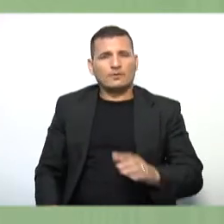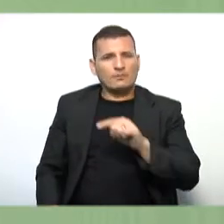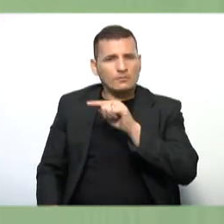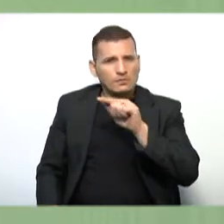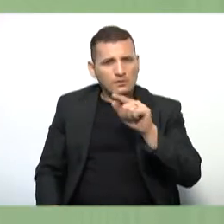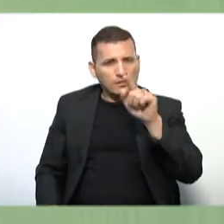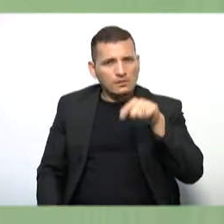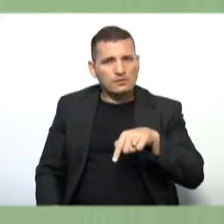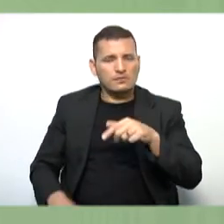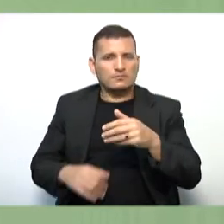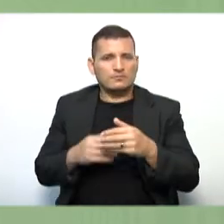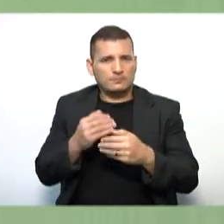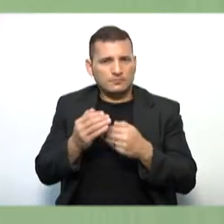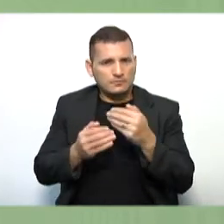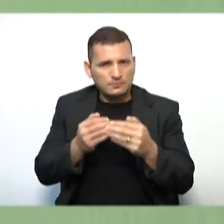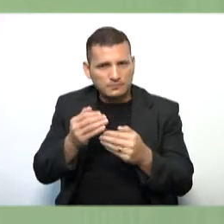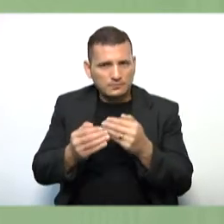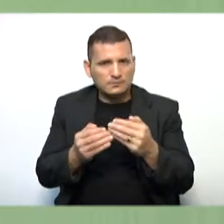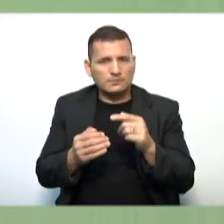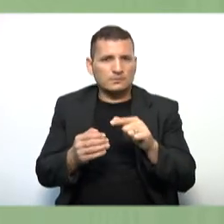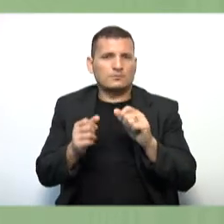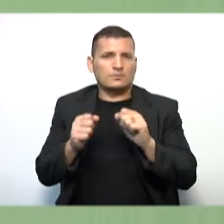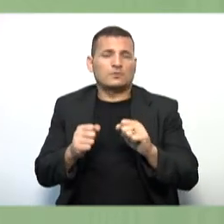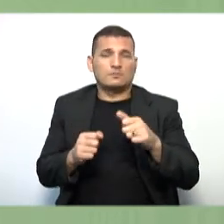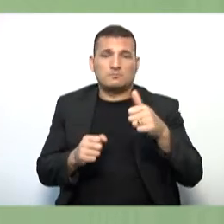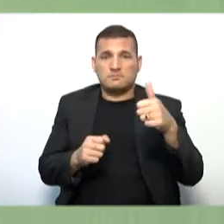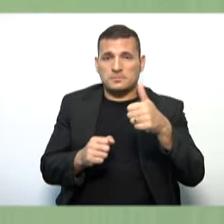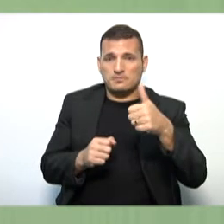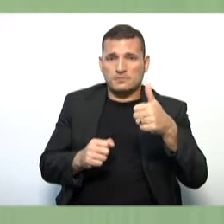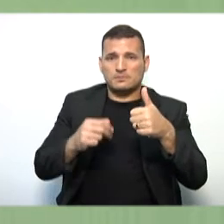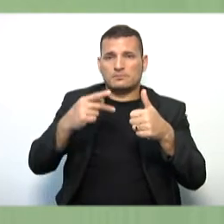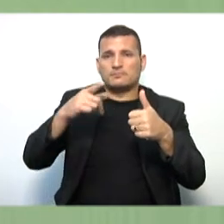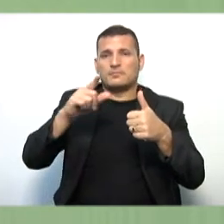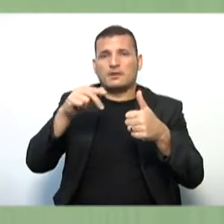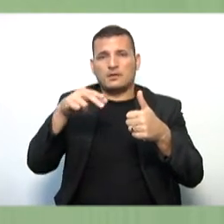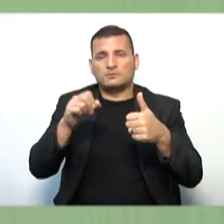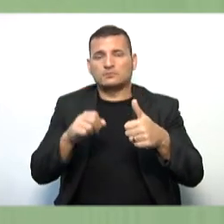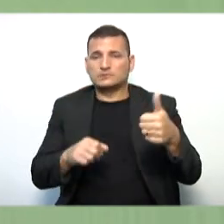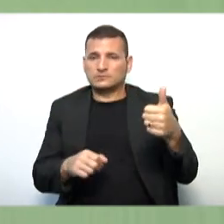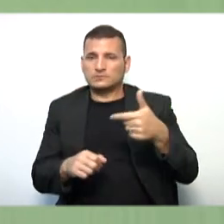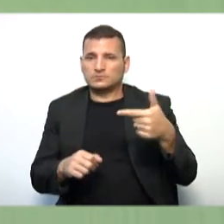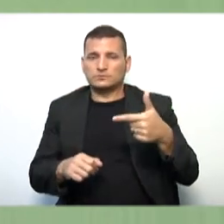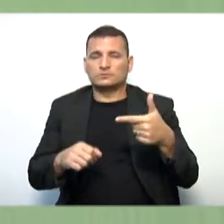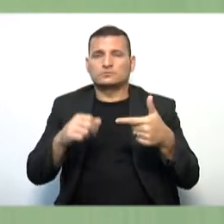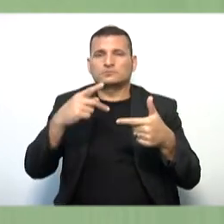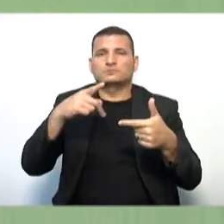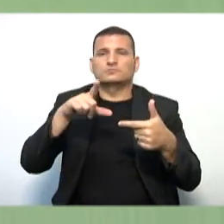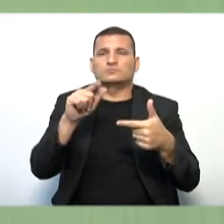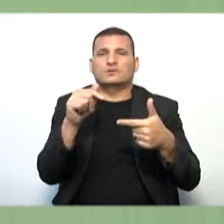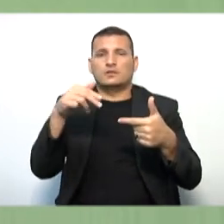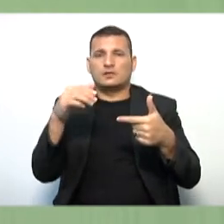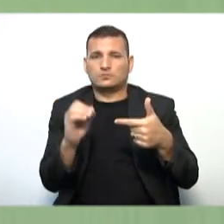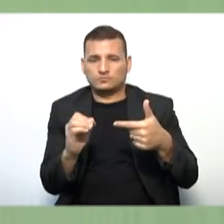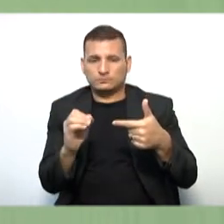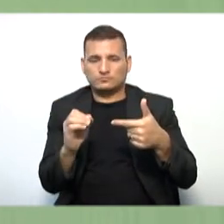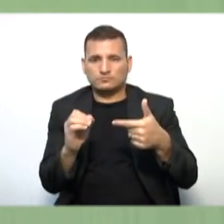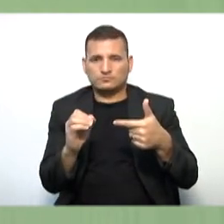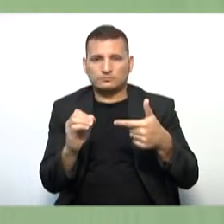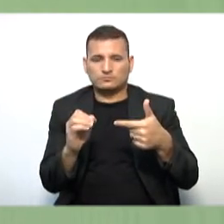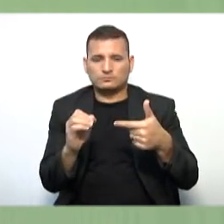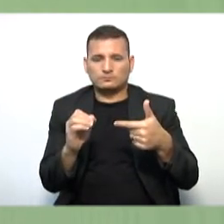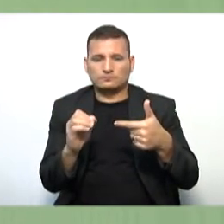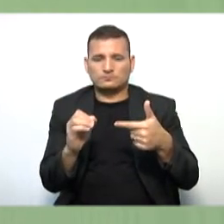ainda podem ser de primeiro plano ou de segundo plano. Quando a gente